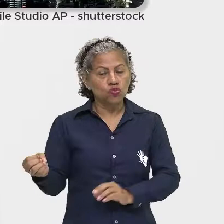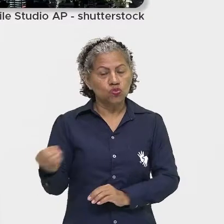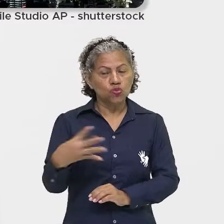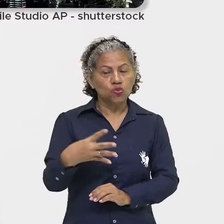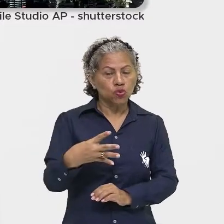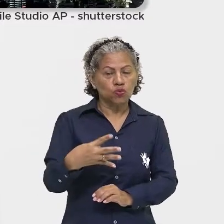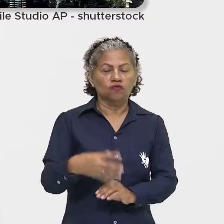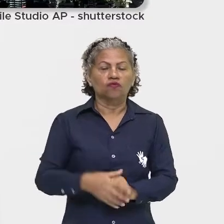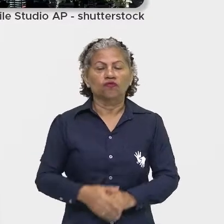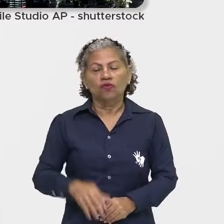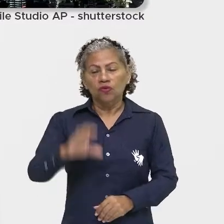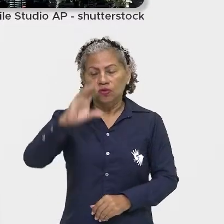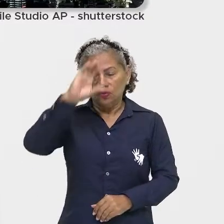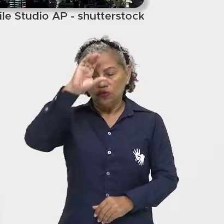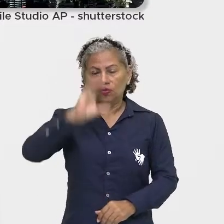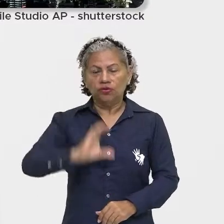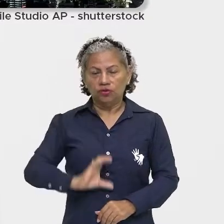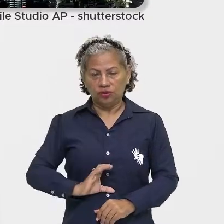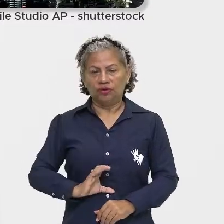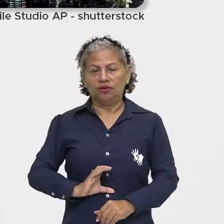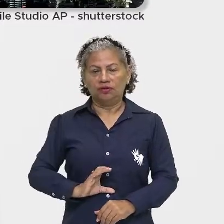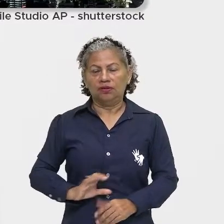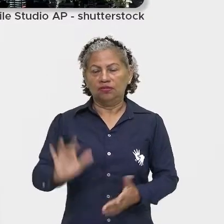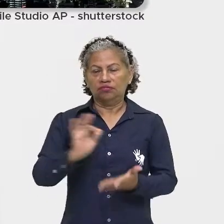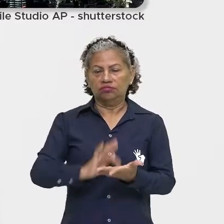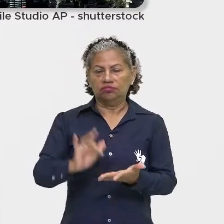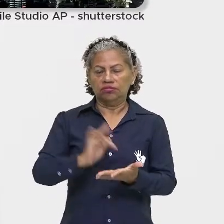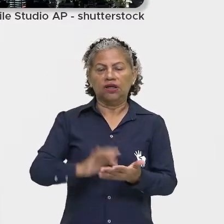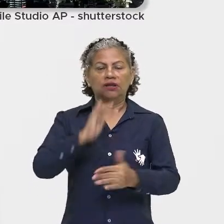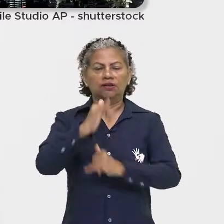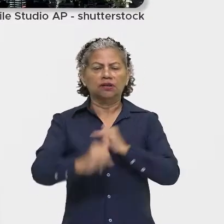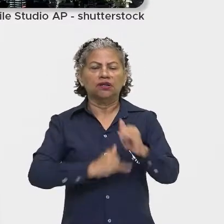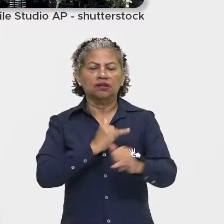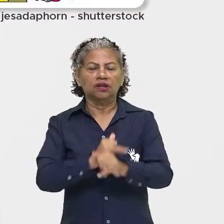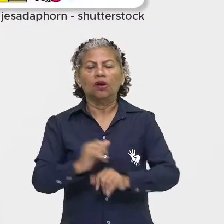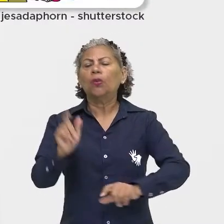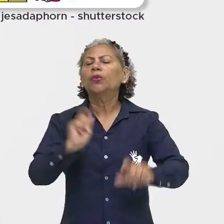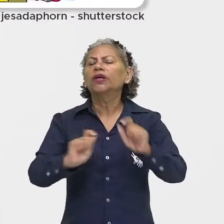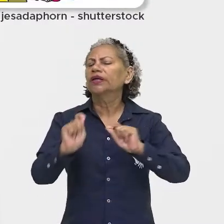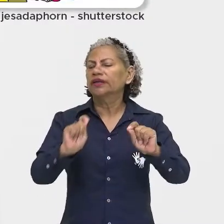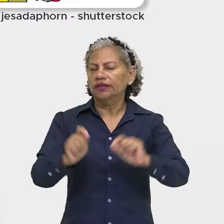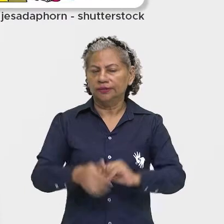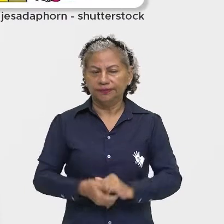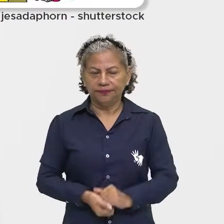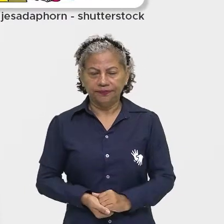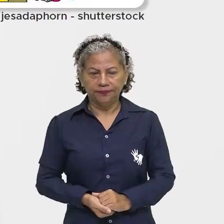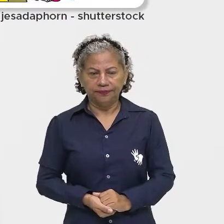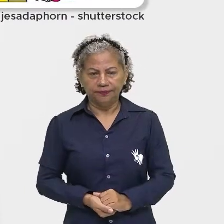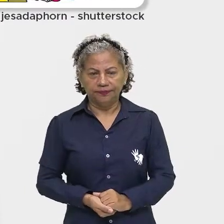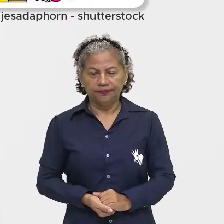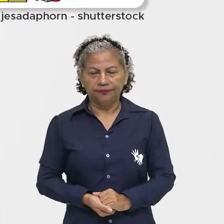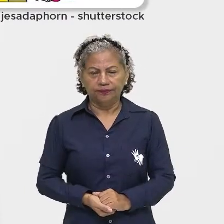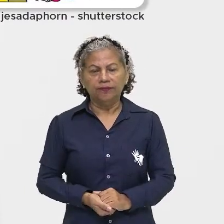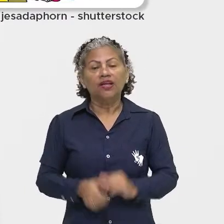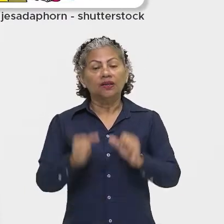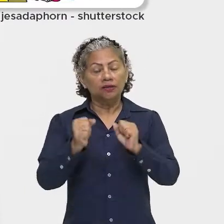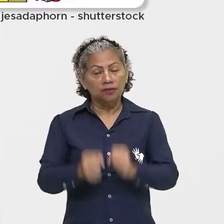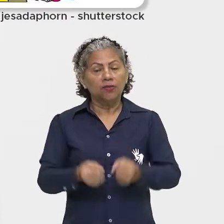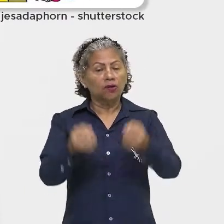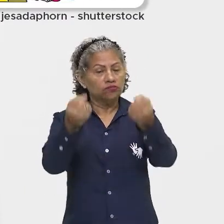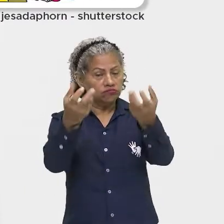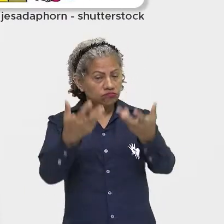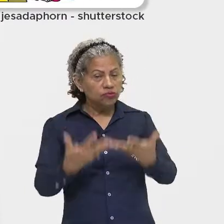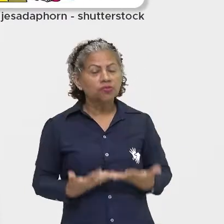o de cidadão digital. Então, o que é cidadão digital? Vamos lá. Podemos definir como uma pessoa